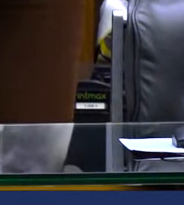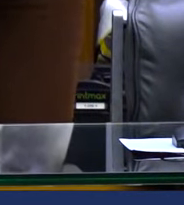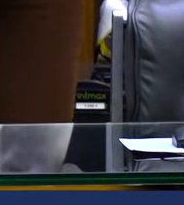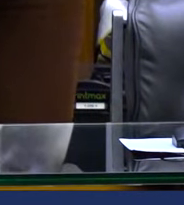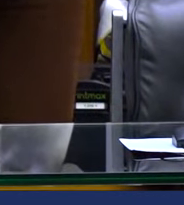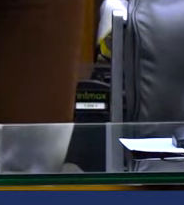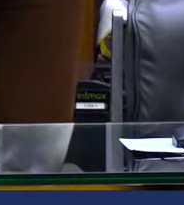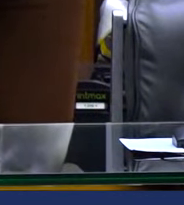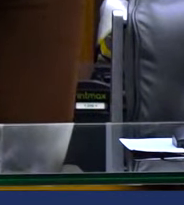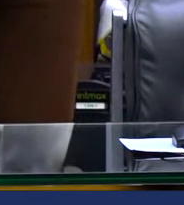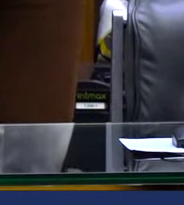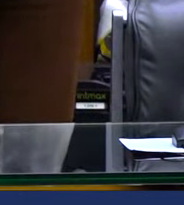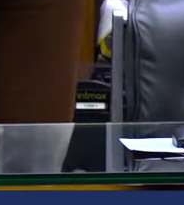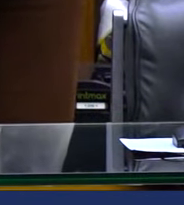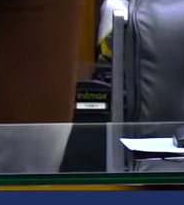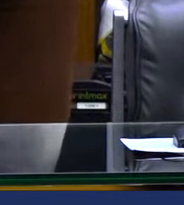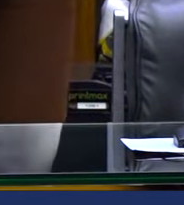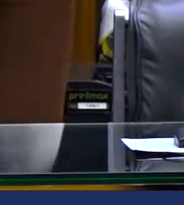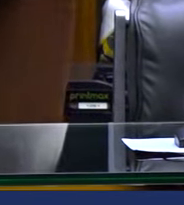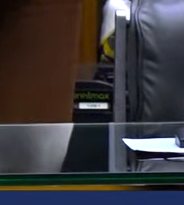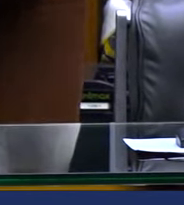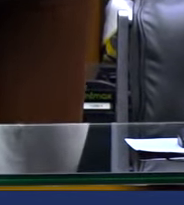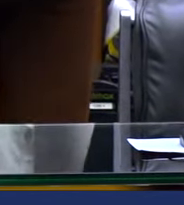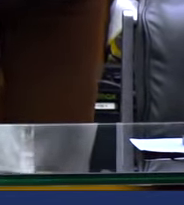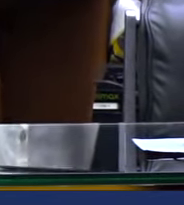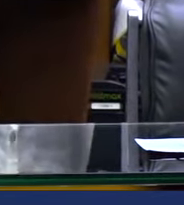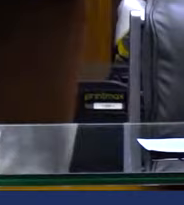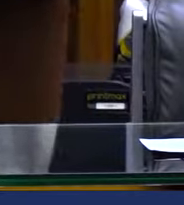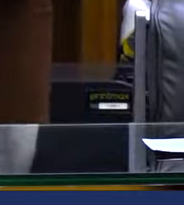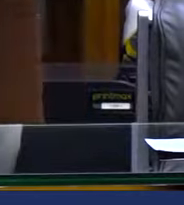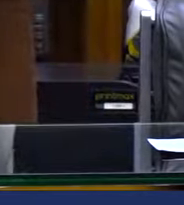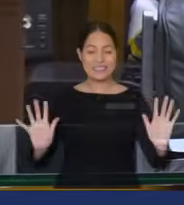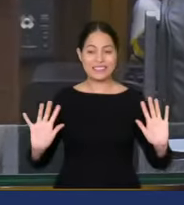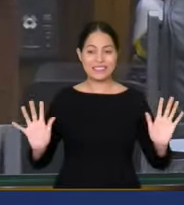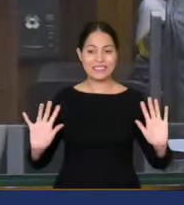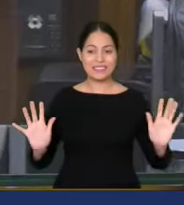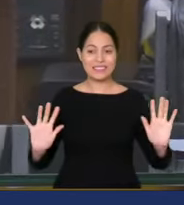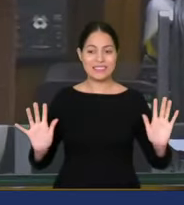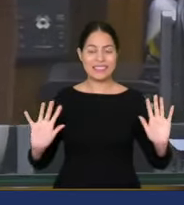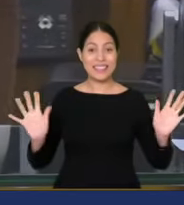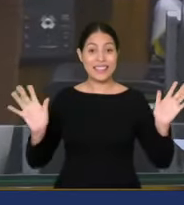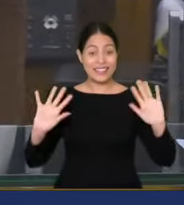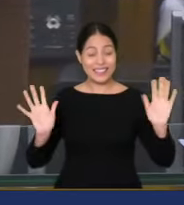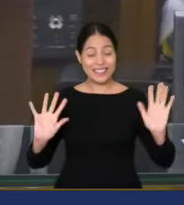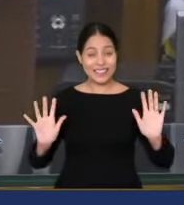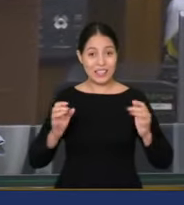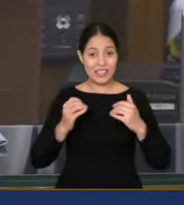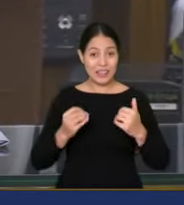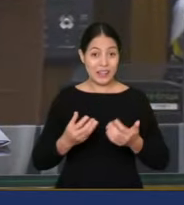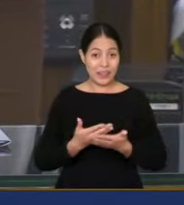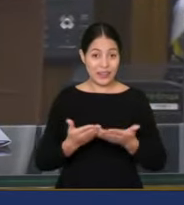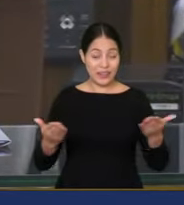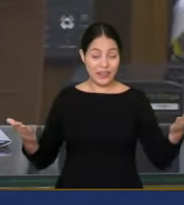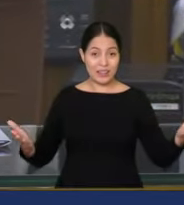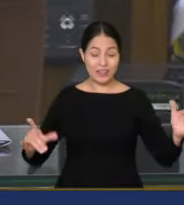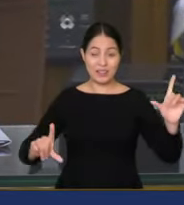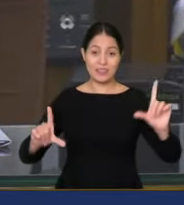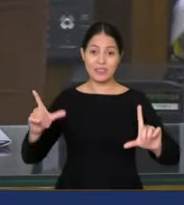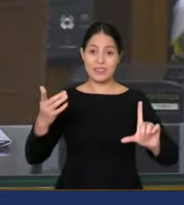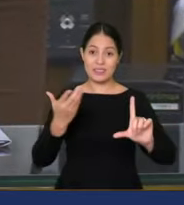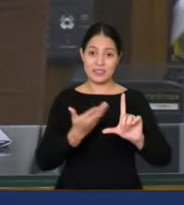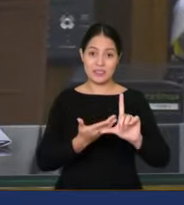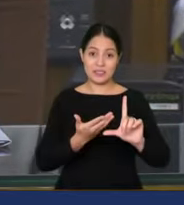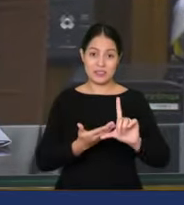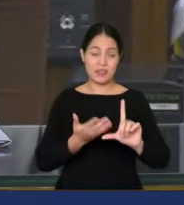sessão plenária, que vai ser transformada em comissão geral para debater a política energética e o desenvolvimento econômico e